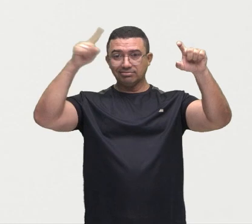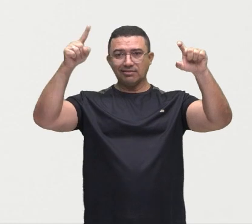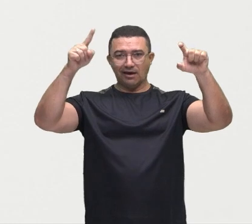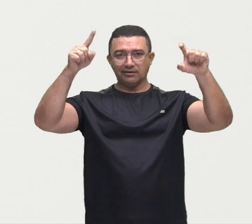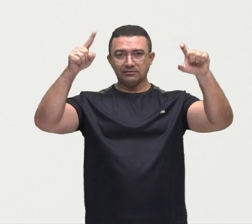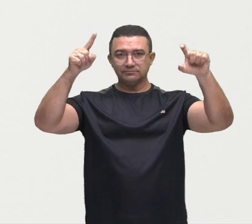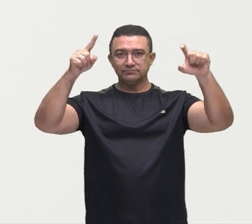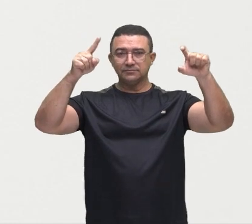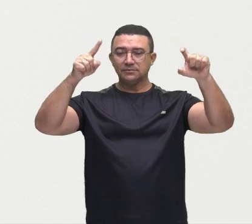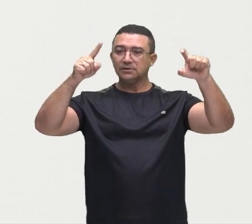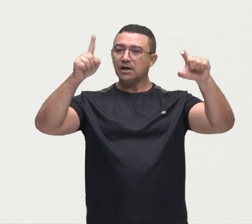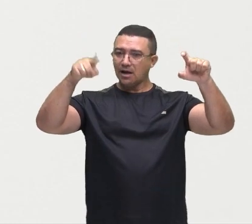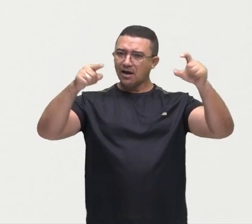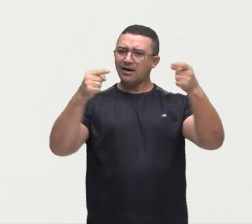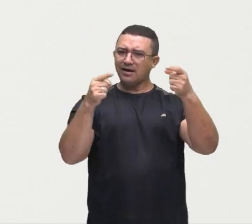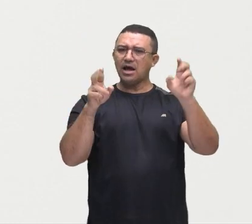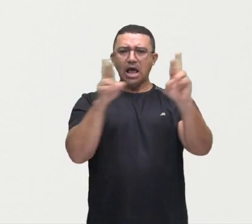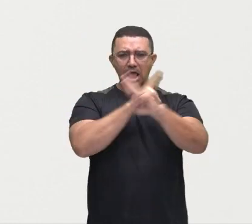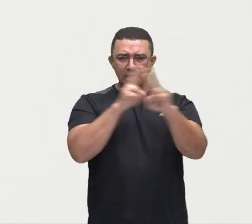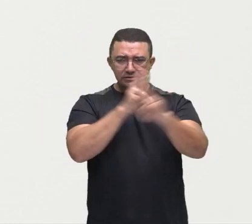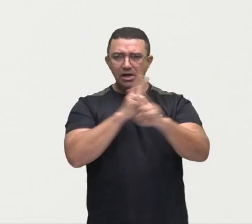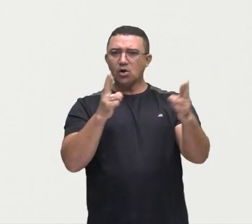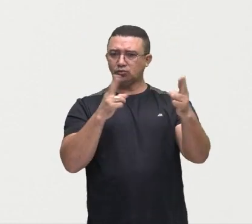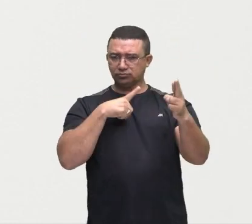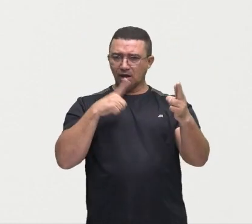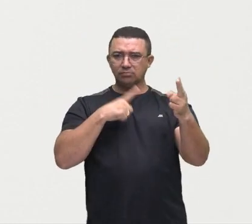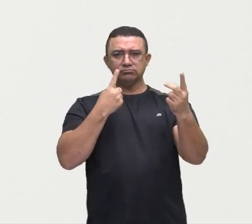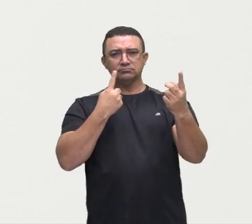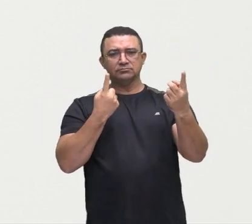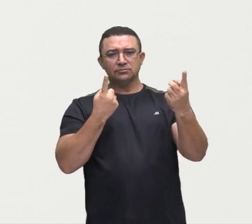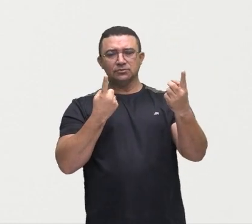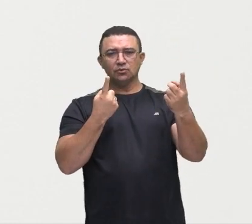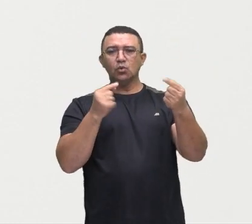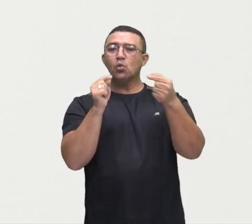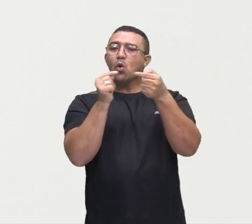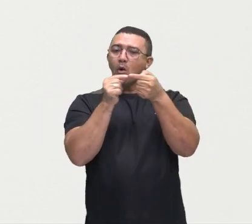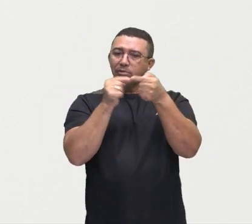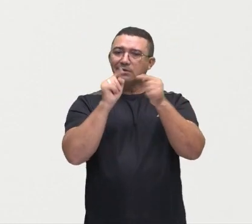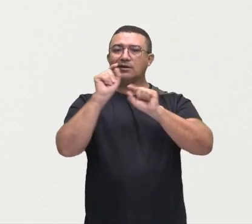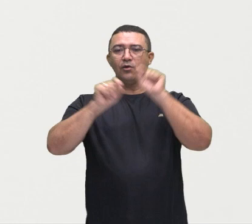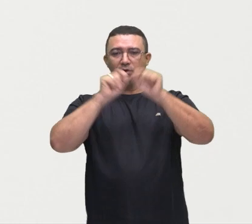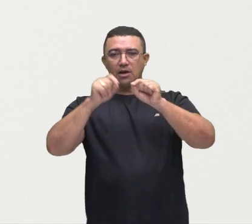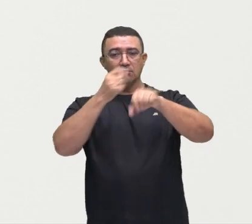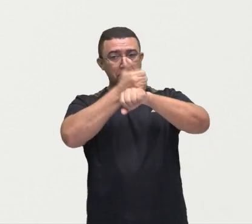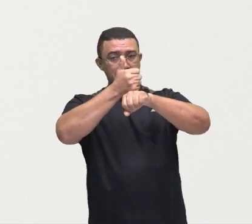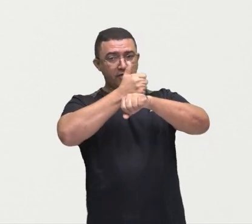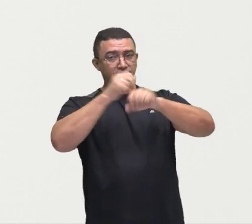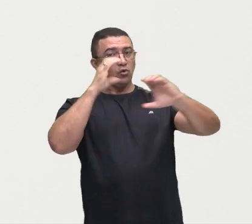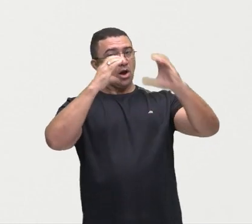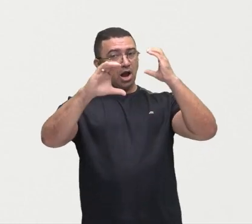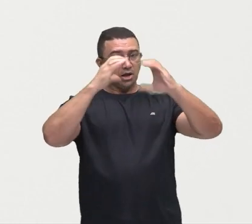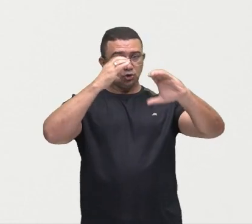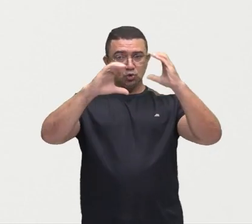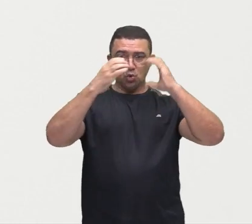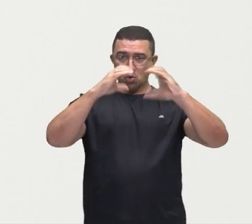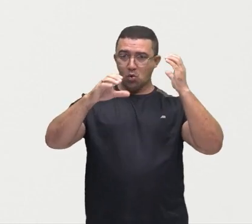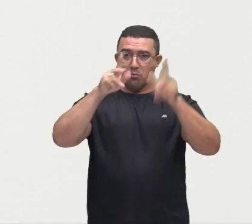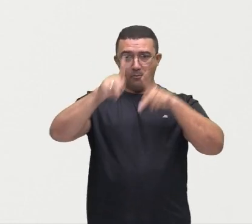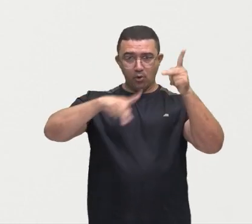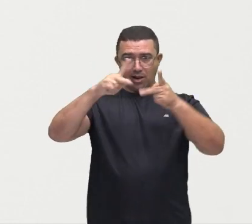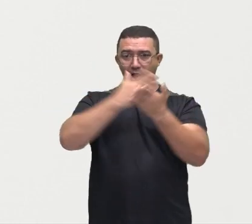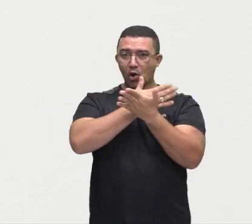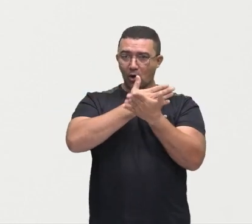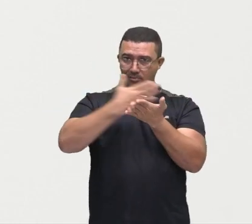aqui, está se relacionando, está conversando, dialogando com o cantor popular iniciou o espetáculo musical.